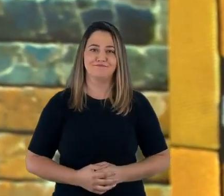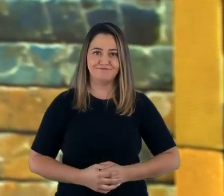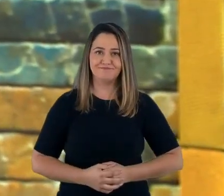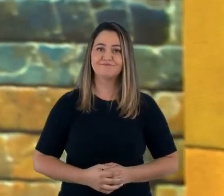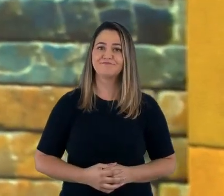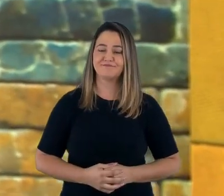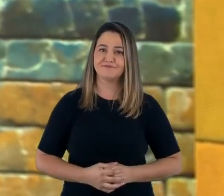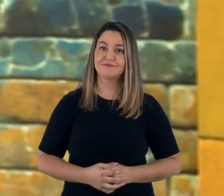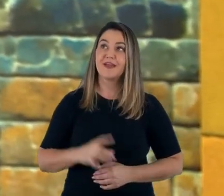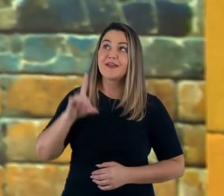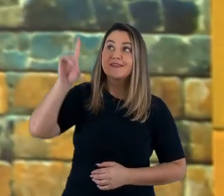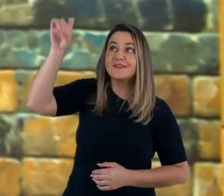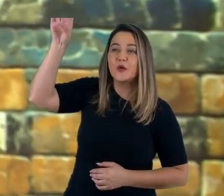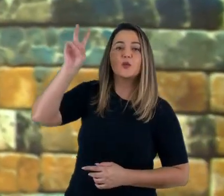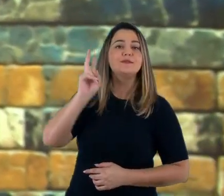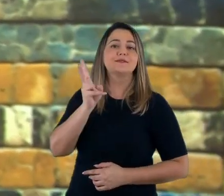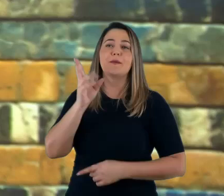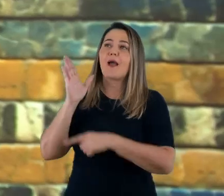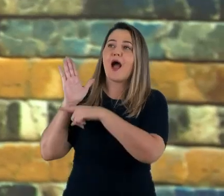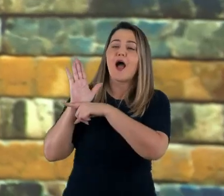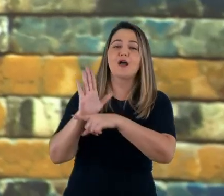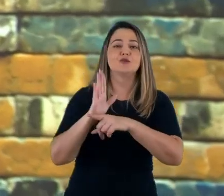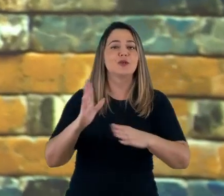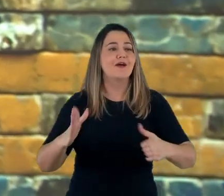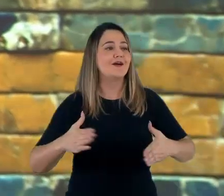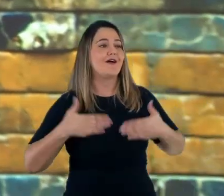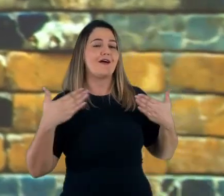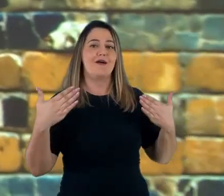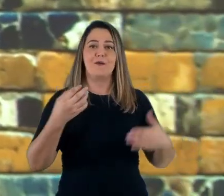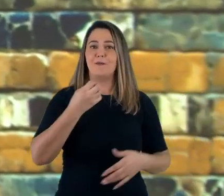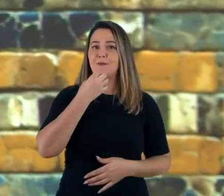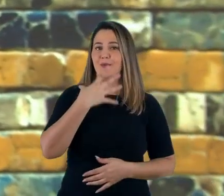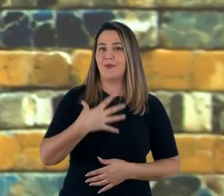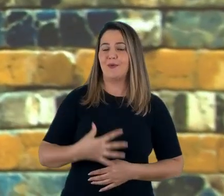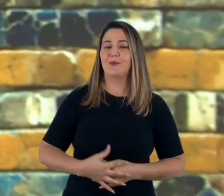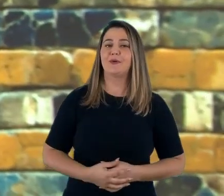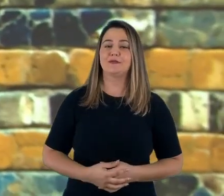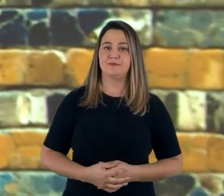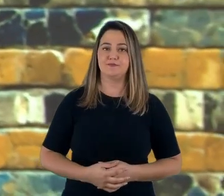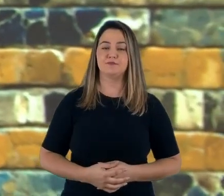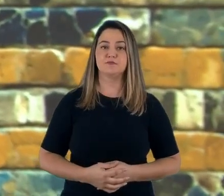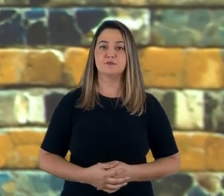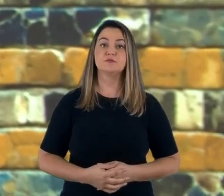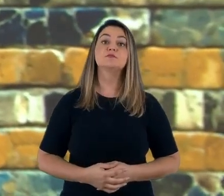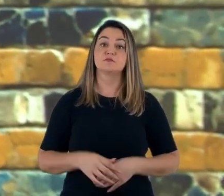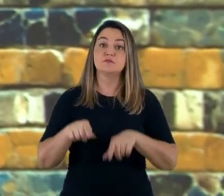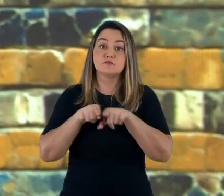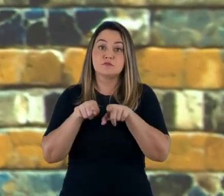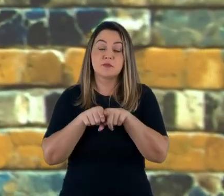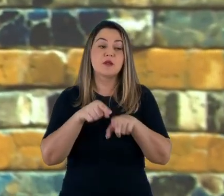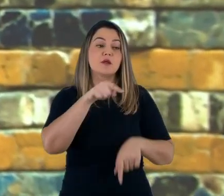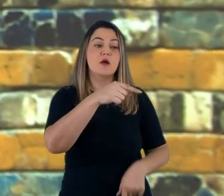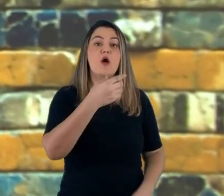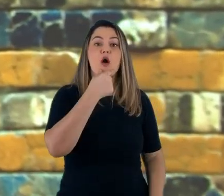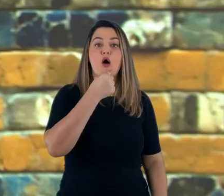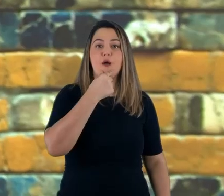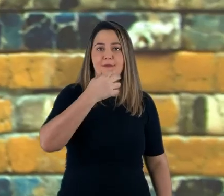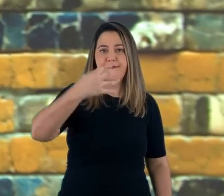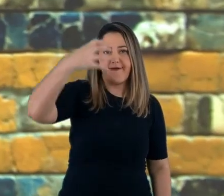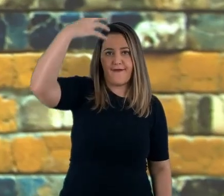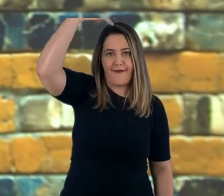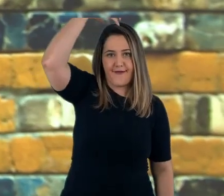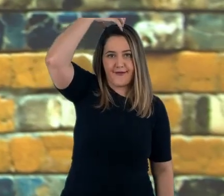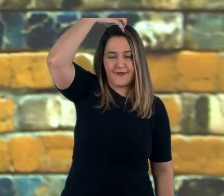Deus vive nos surpreendendo, não é mesmo? Aliás, o fato, a existência desse rei em corregência